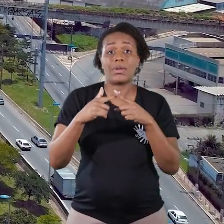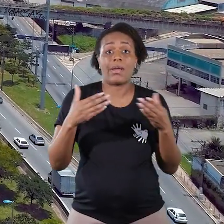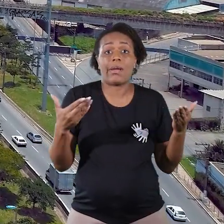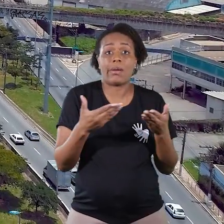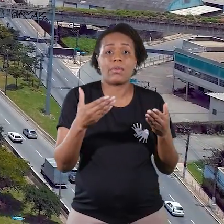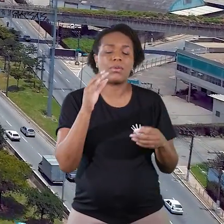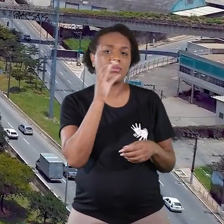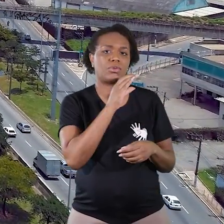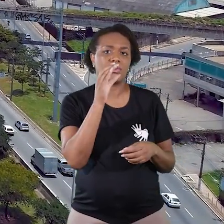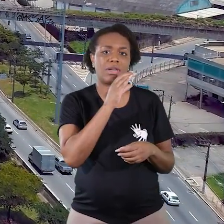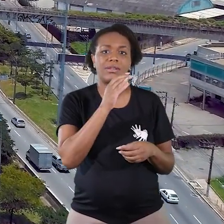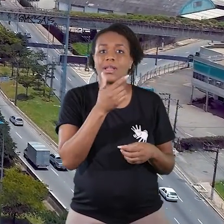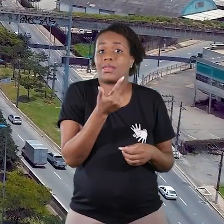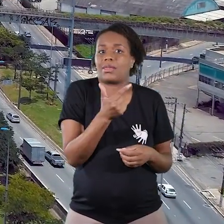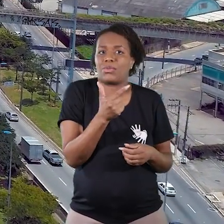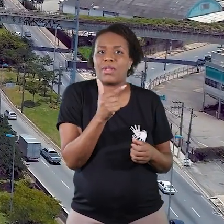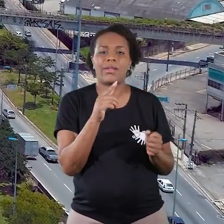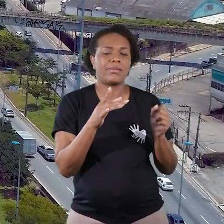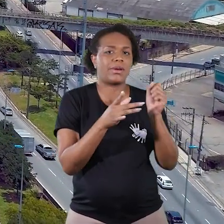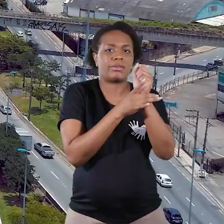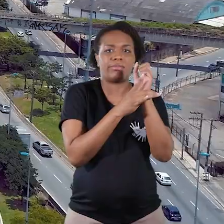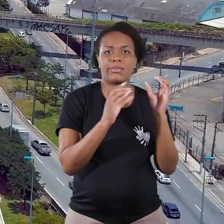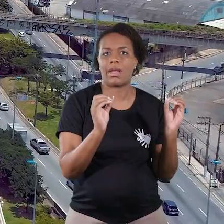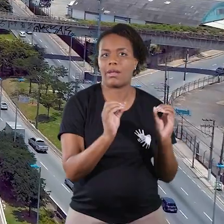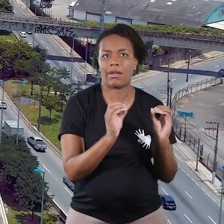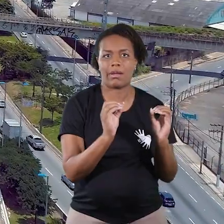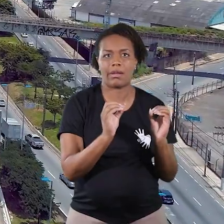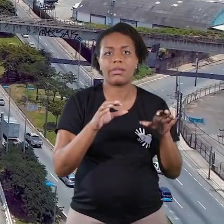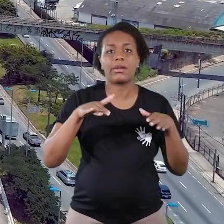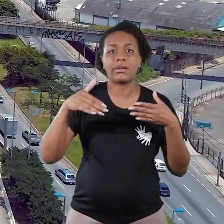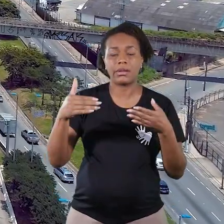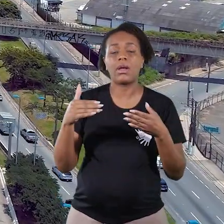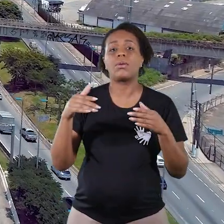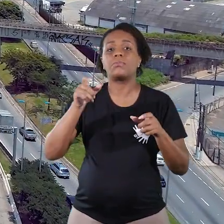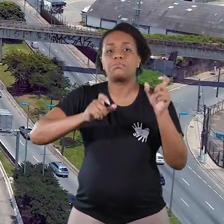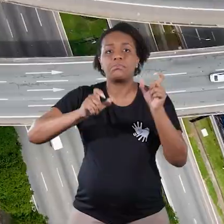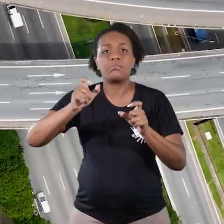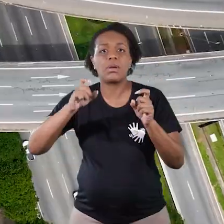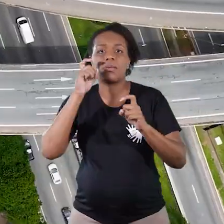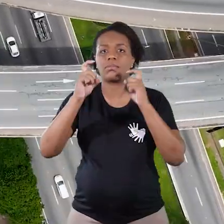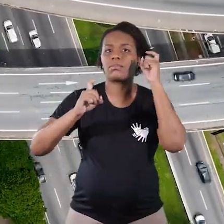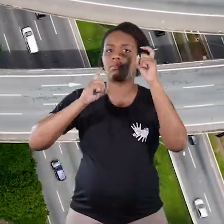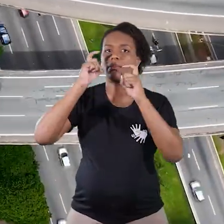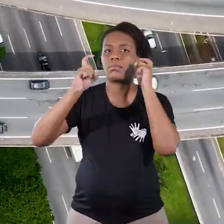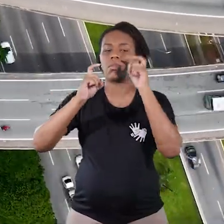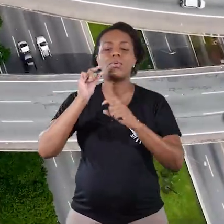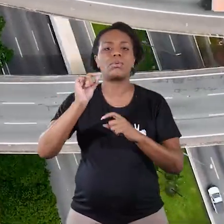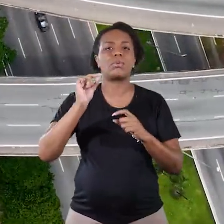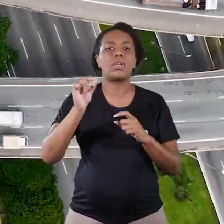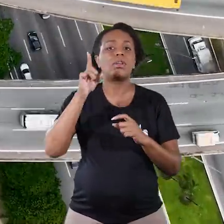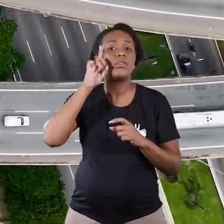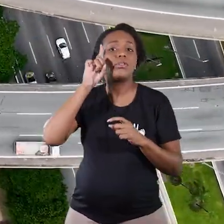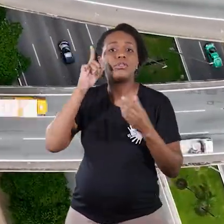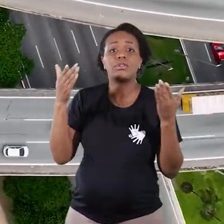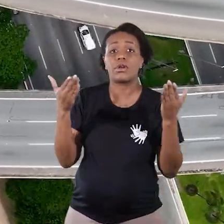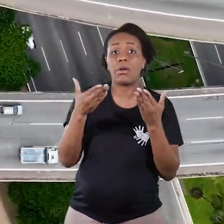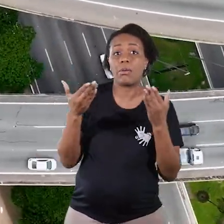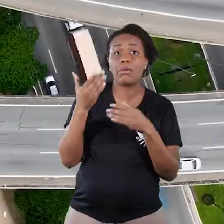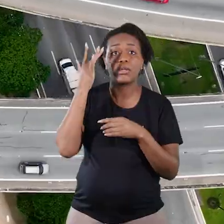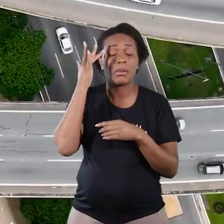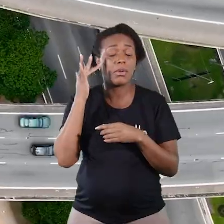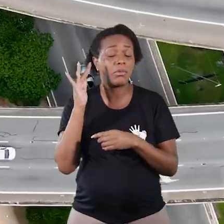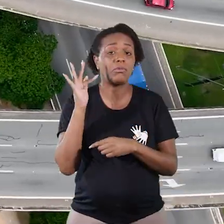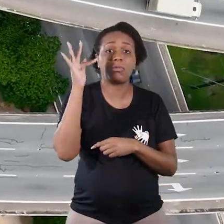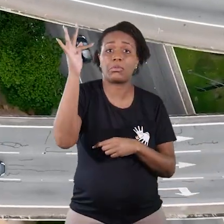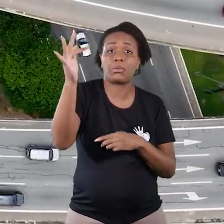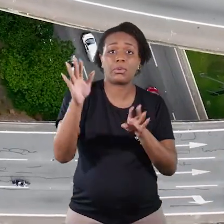dele não está resolvido. Então esse é o grande paradoxo do mundo de hoje, é muita gente preocupada com o seu dia de hoje, o